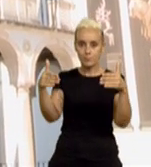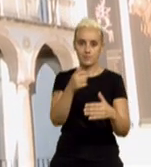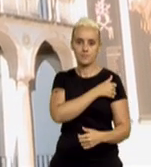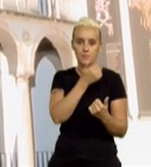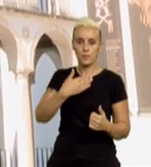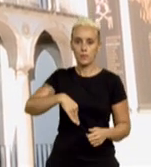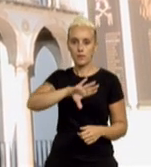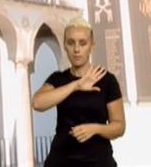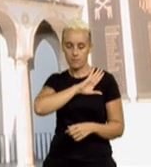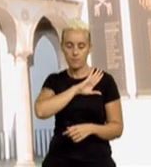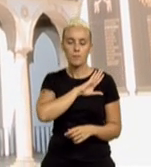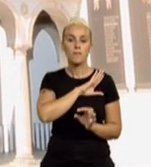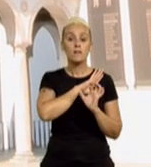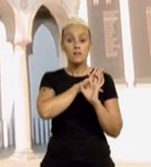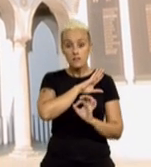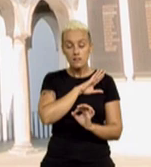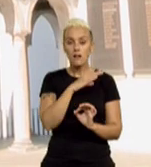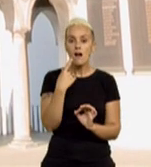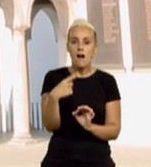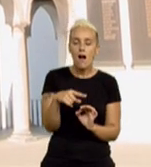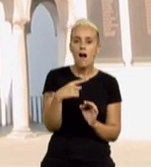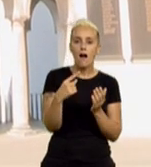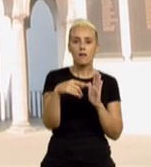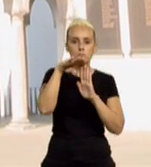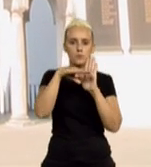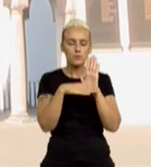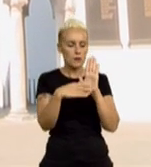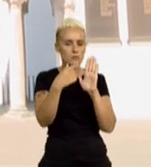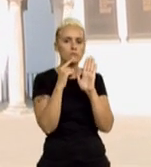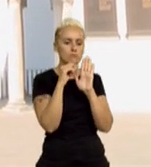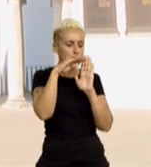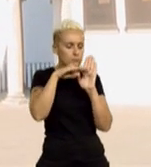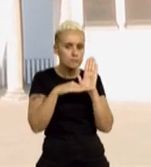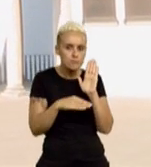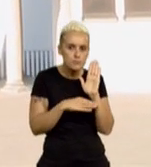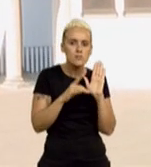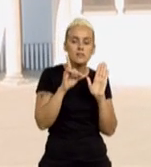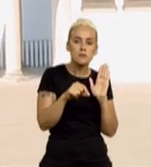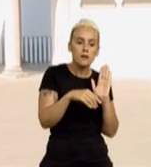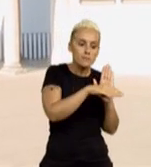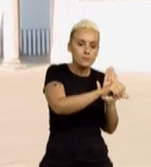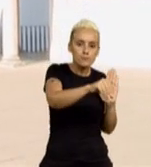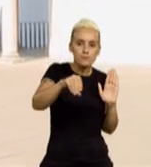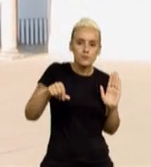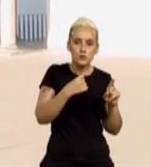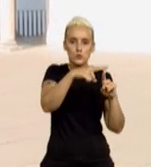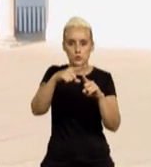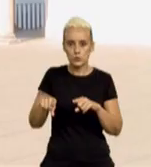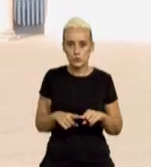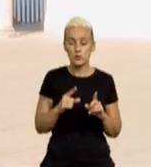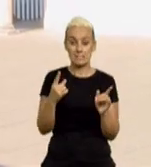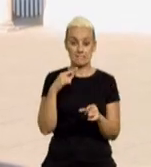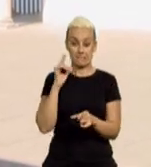Coimbra e com um conjunto de propostas que passam por vários espaços da cidade.